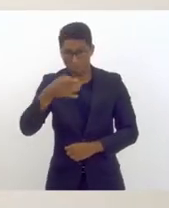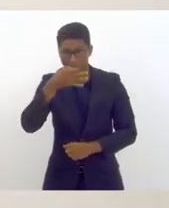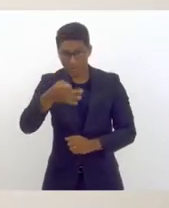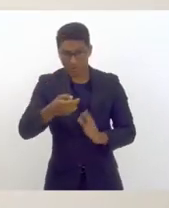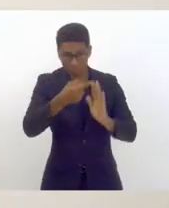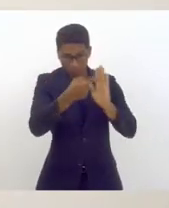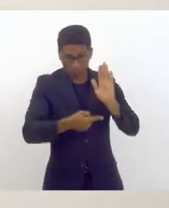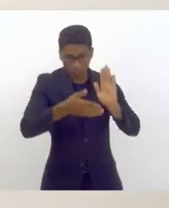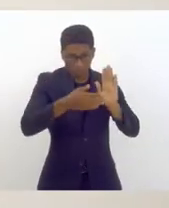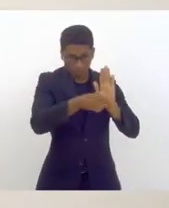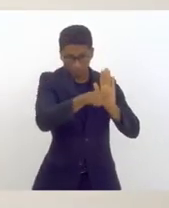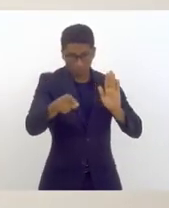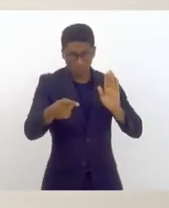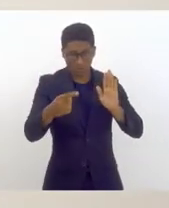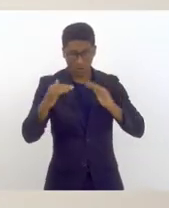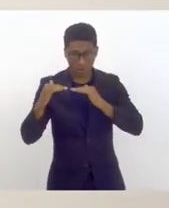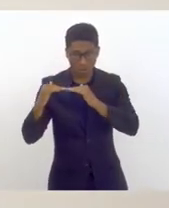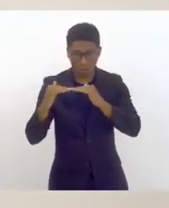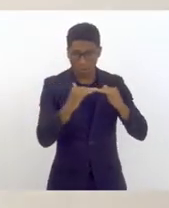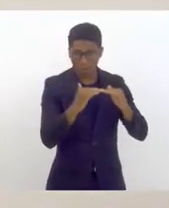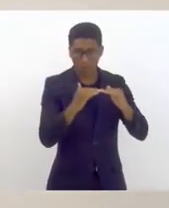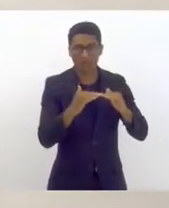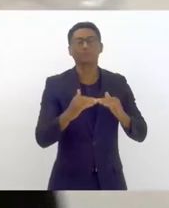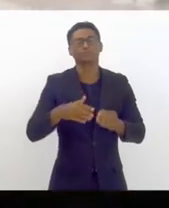né, votam, quer dizer, dão a sua